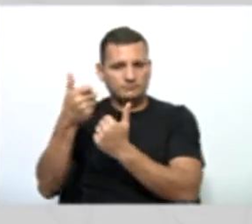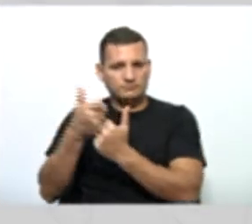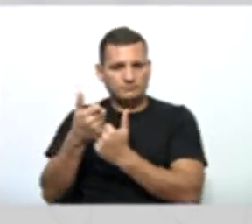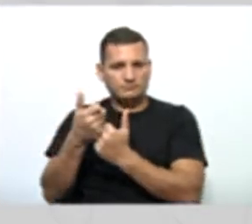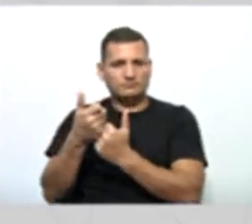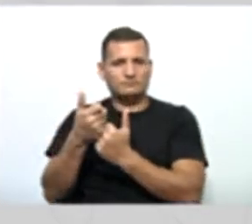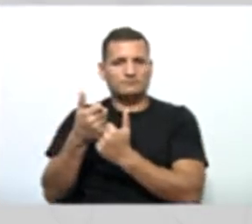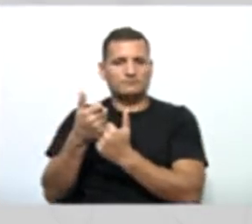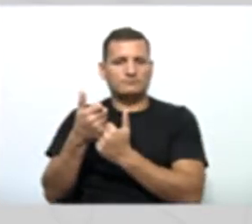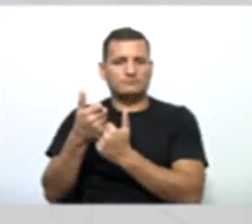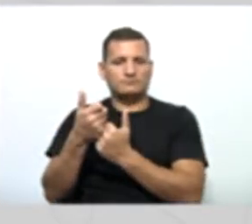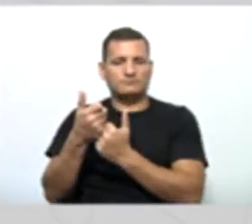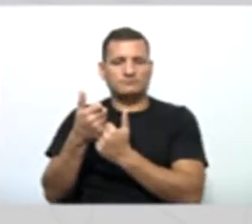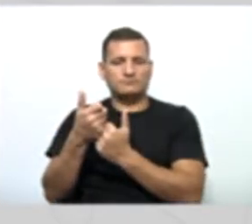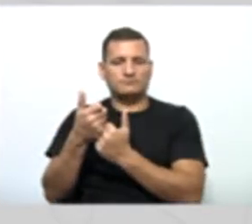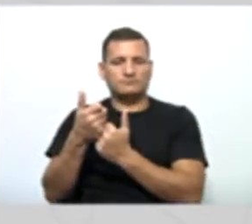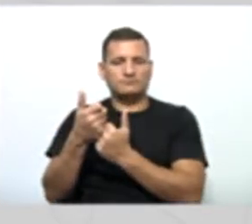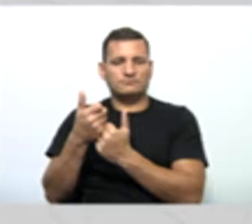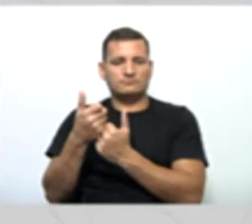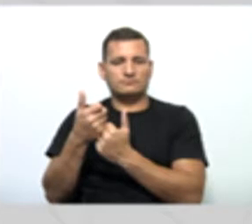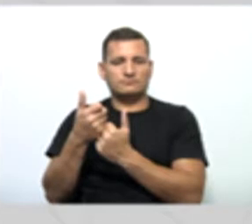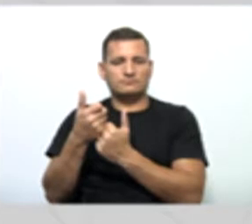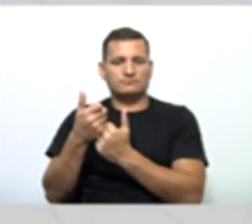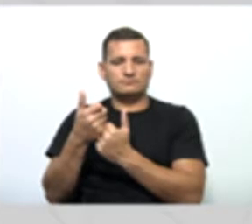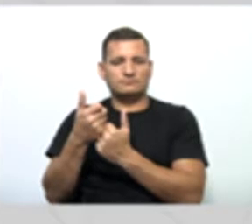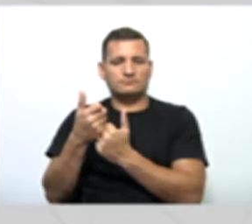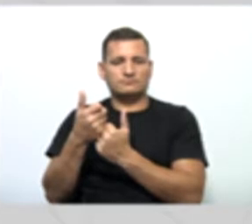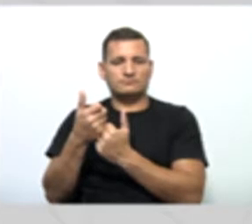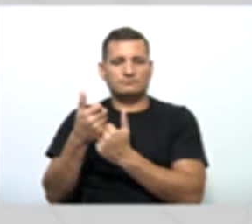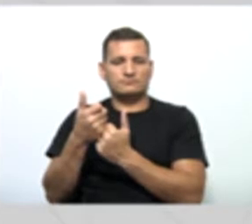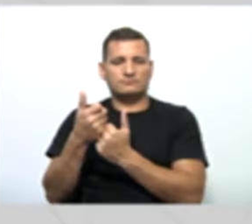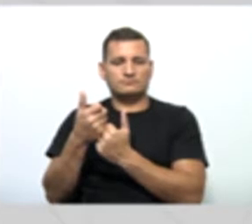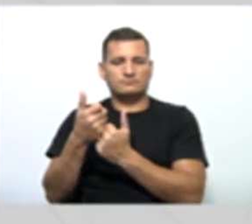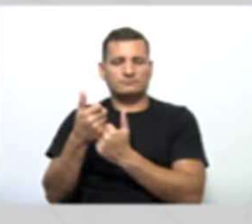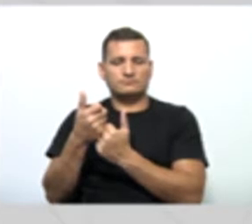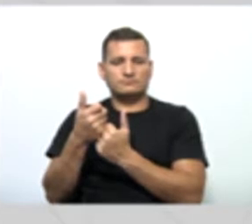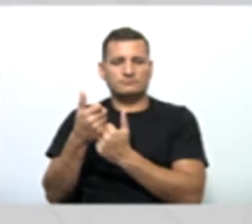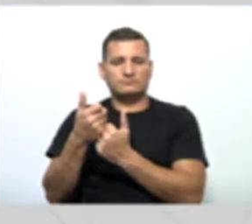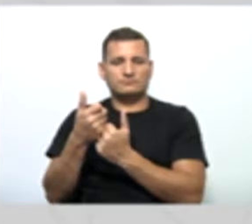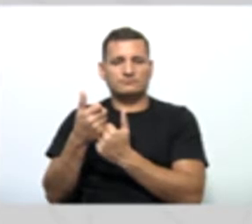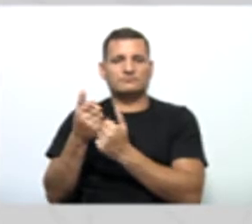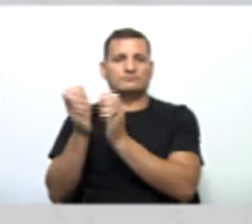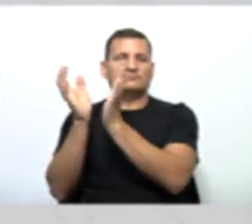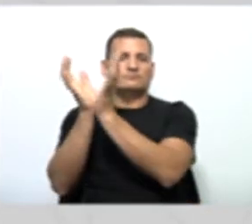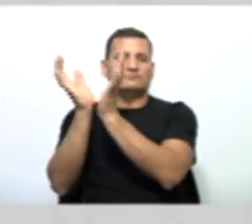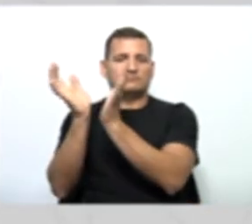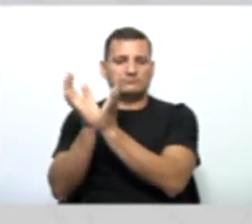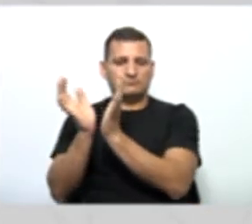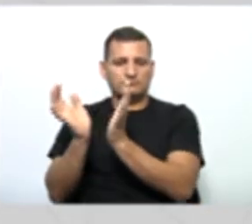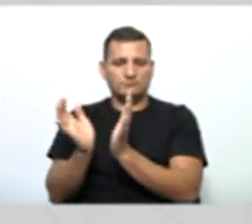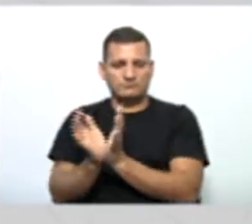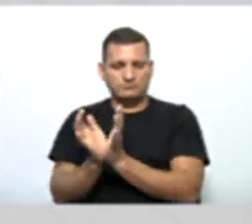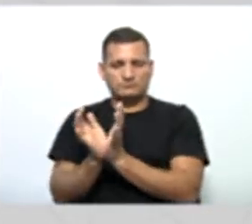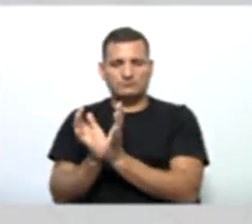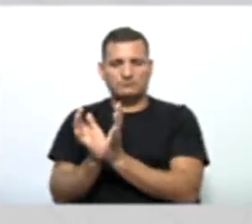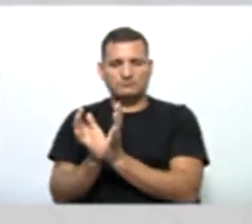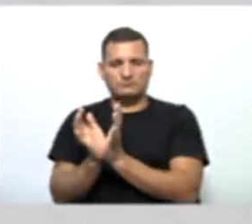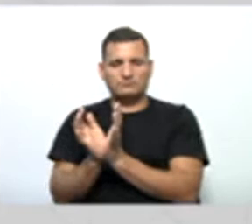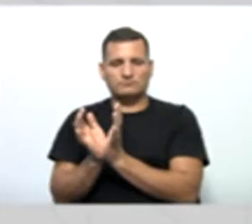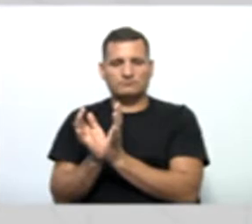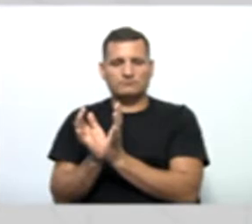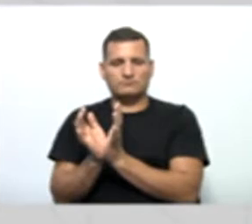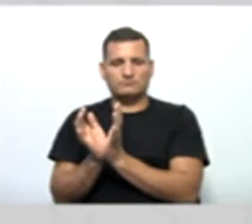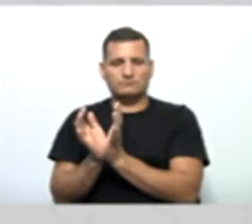eu coloquei no grupo de CD, o que era educacionais, idiomas, eu coloquei no mesmo grupo, assim como o de